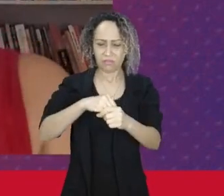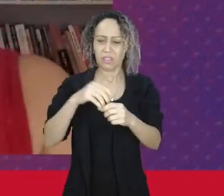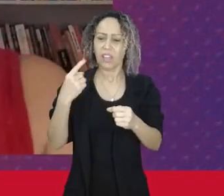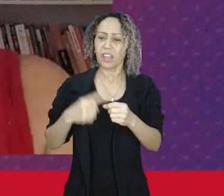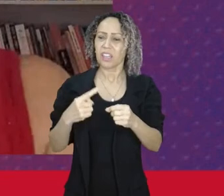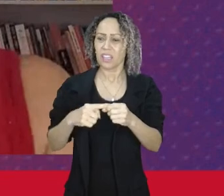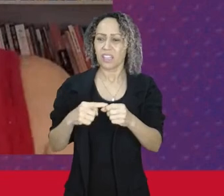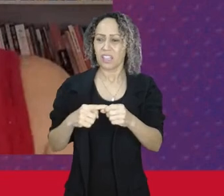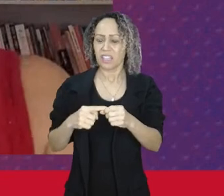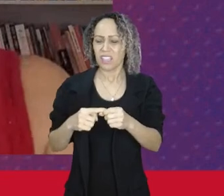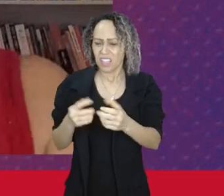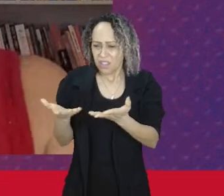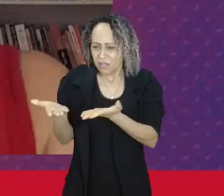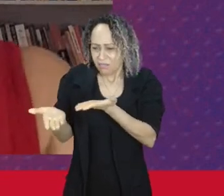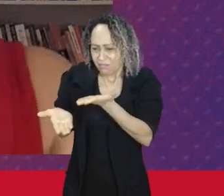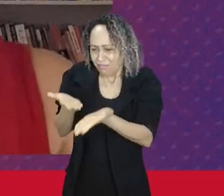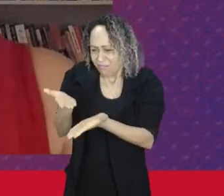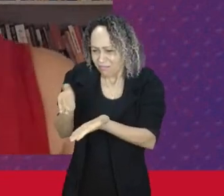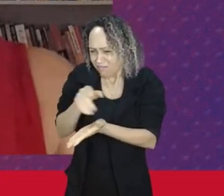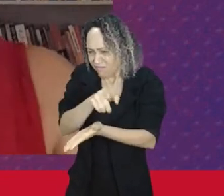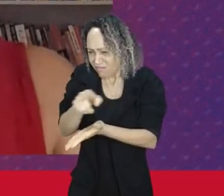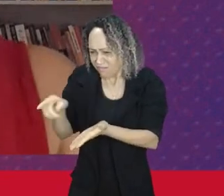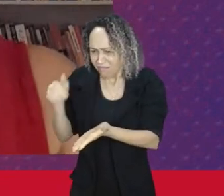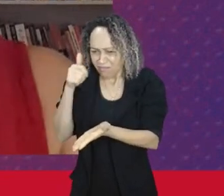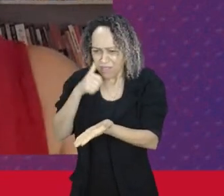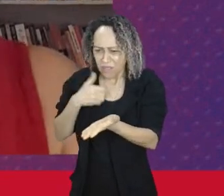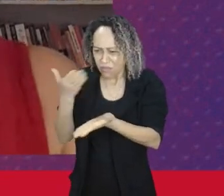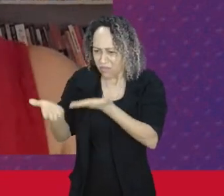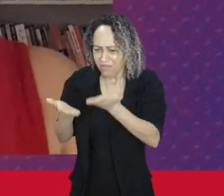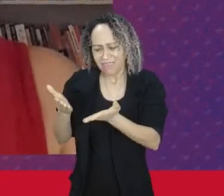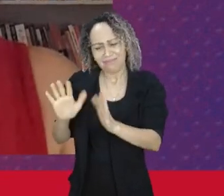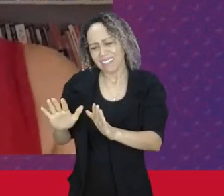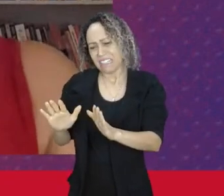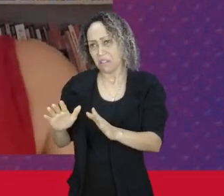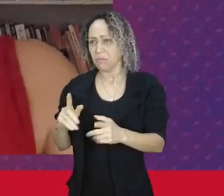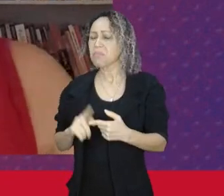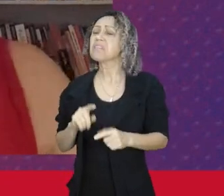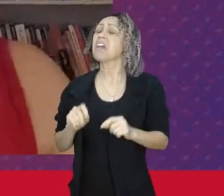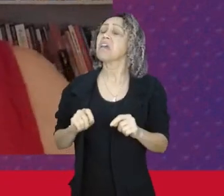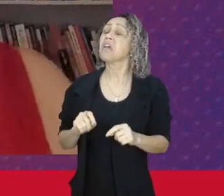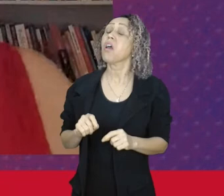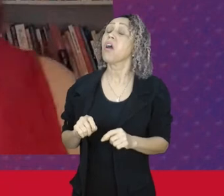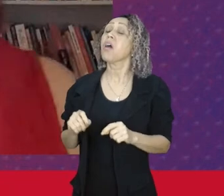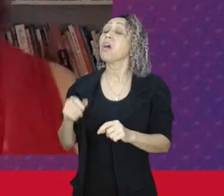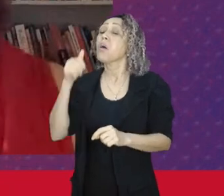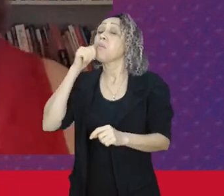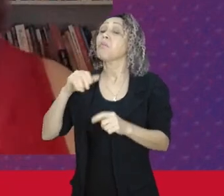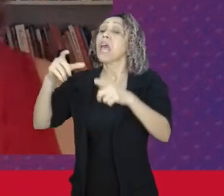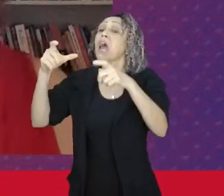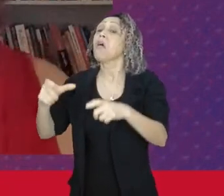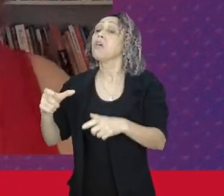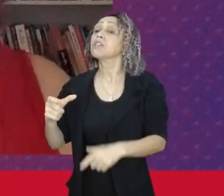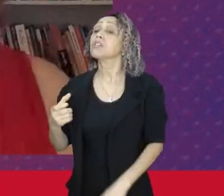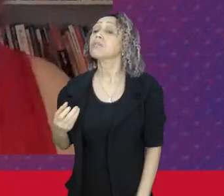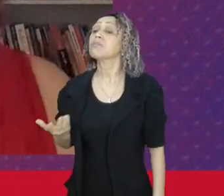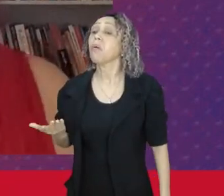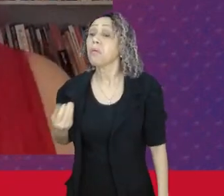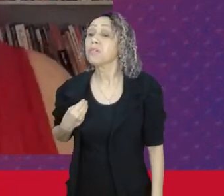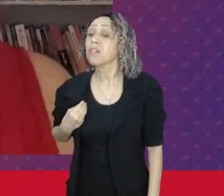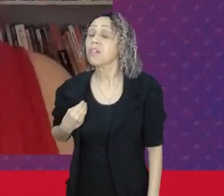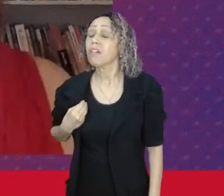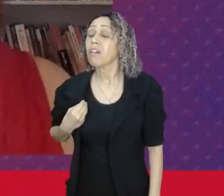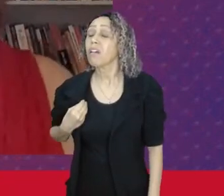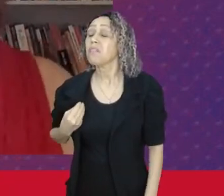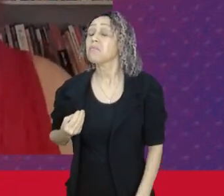são acolhedores para as mulheres, porque o lugar da mulher é a casa. Então, a mulher não encontra